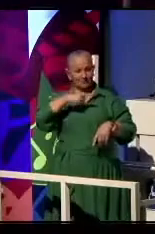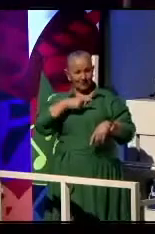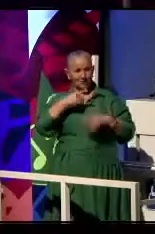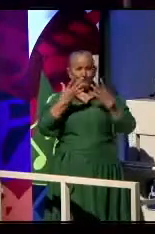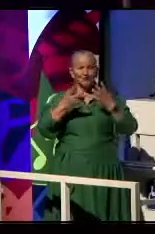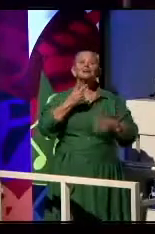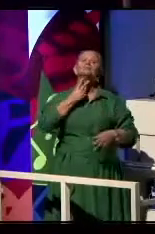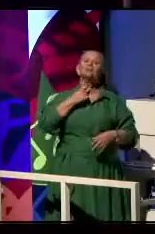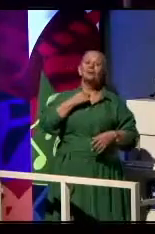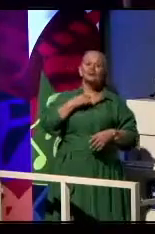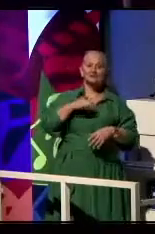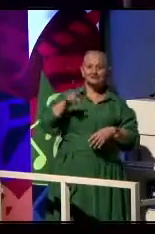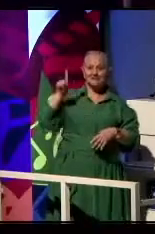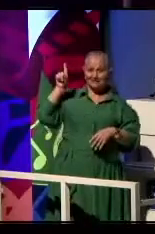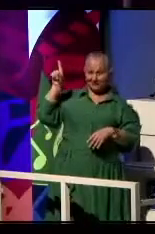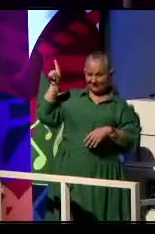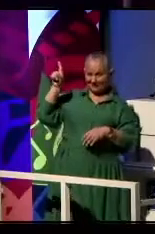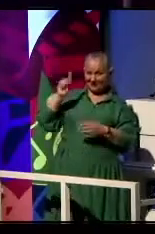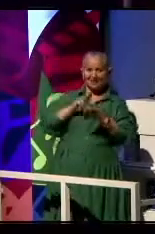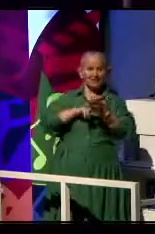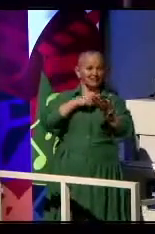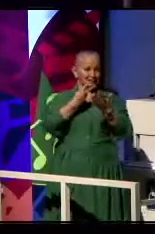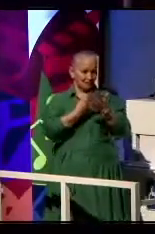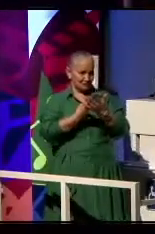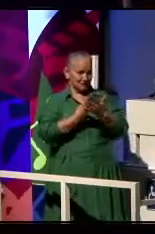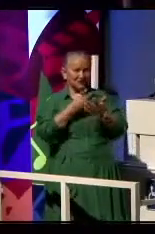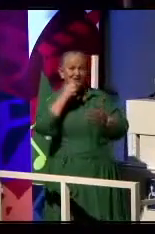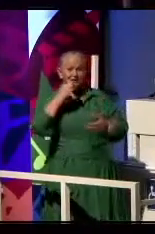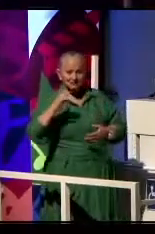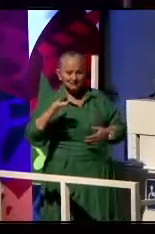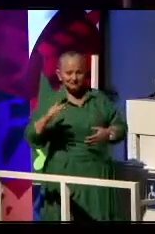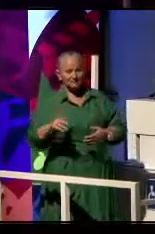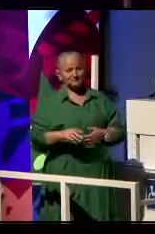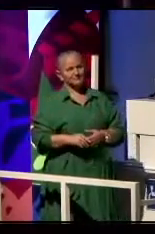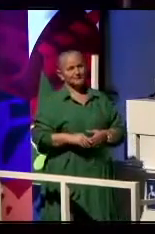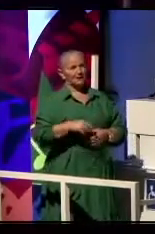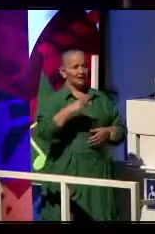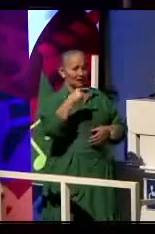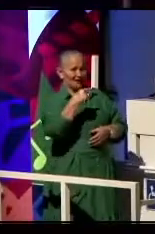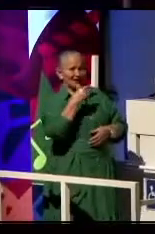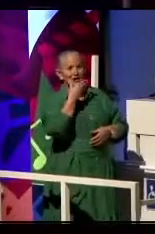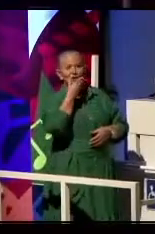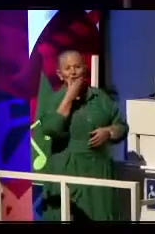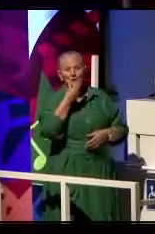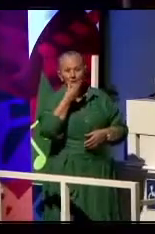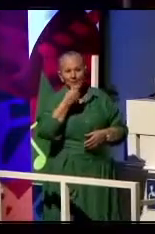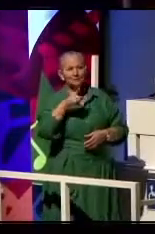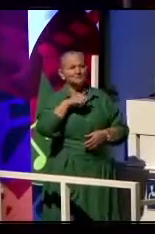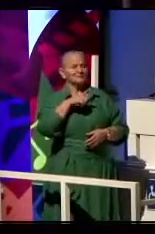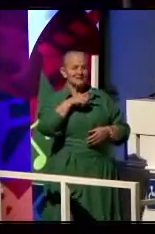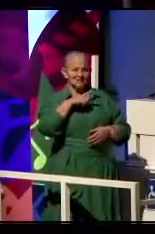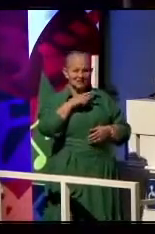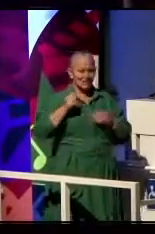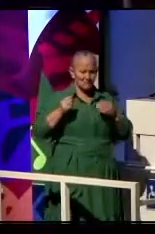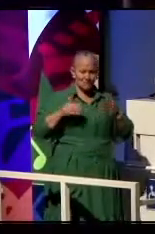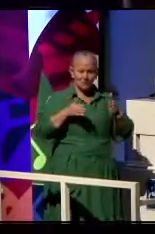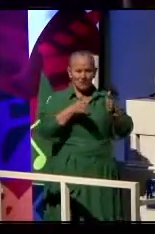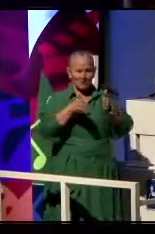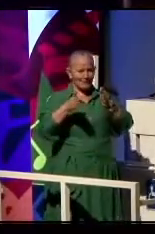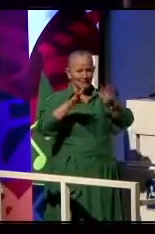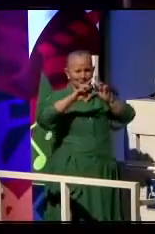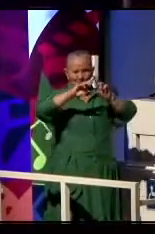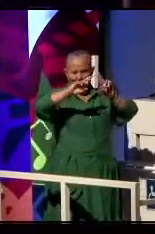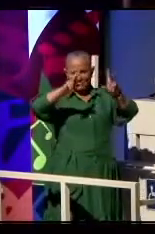voz, com a interpretação da música Travessia. E Milton Nascimento teve a carreira projetada para o Brasil e para o